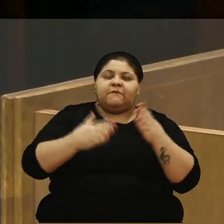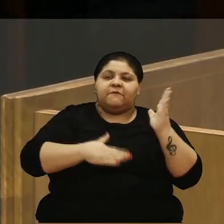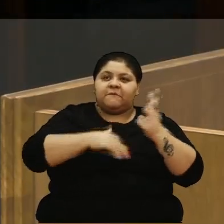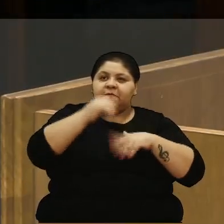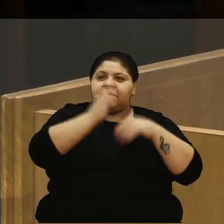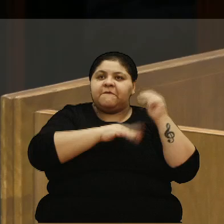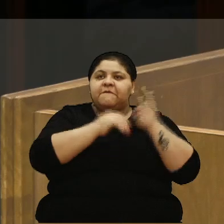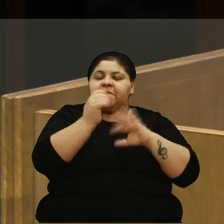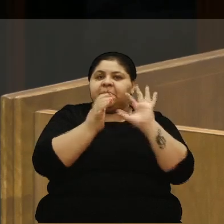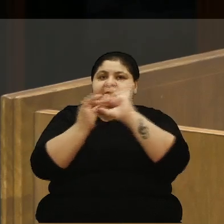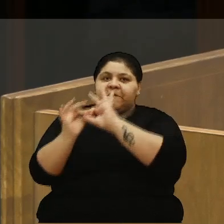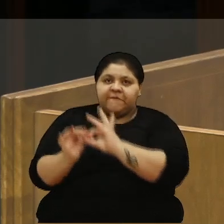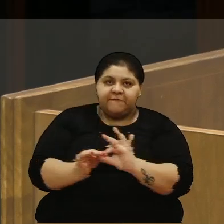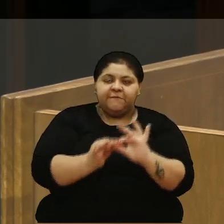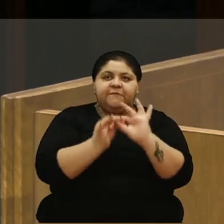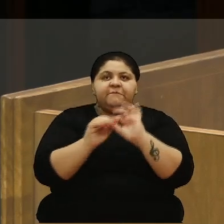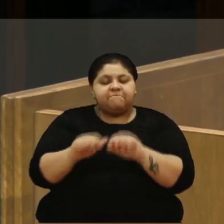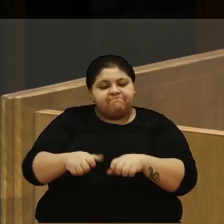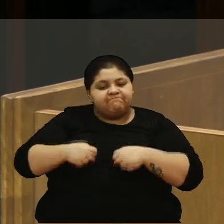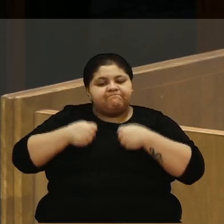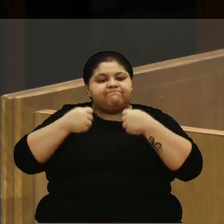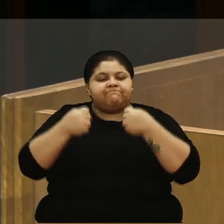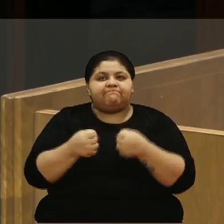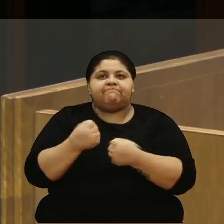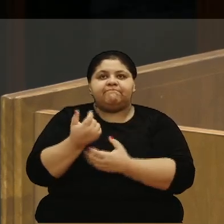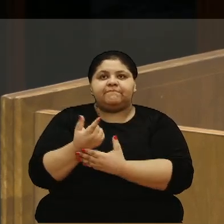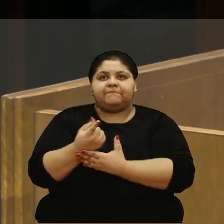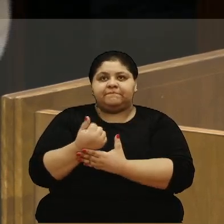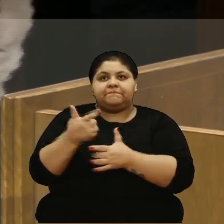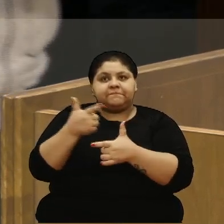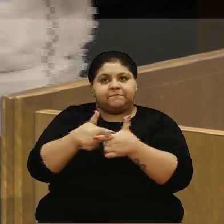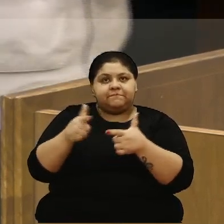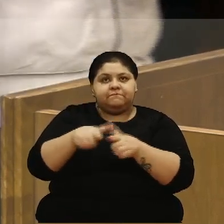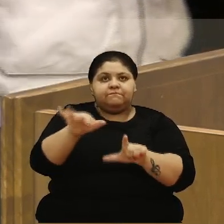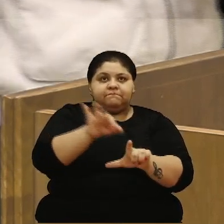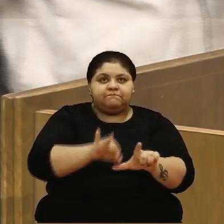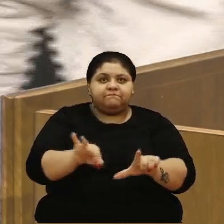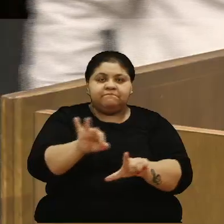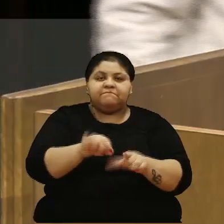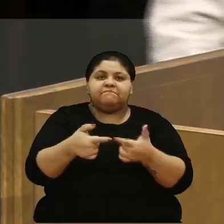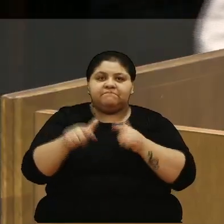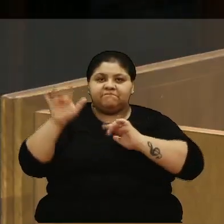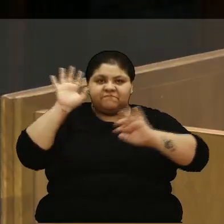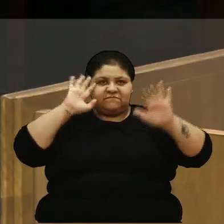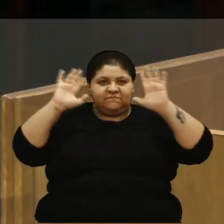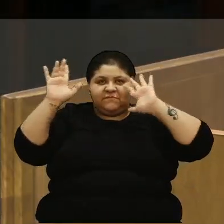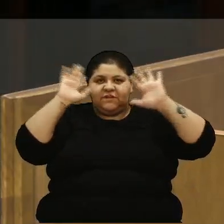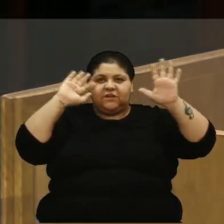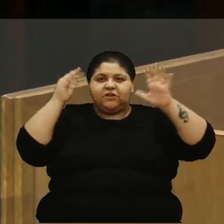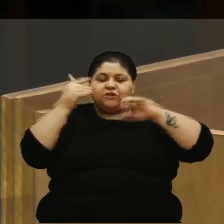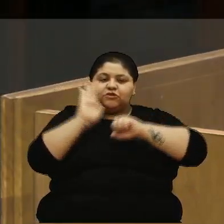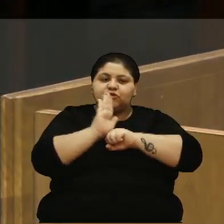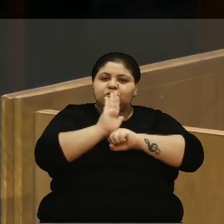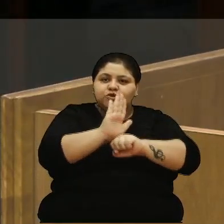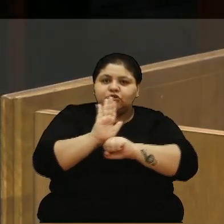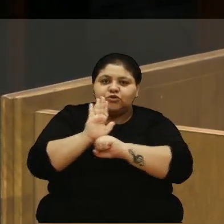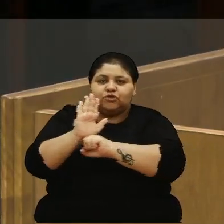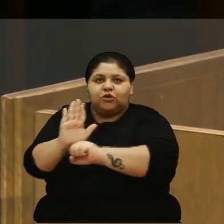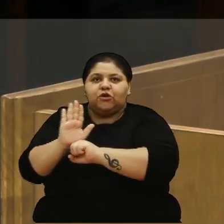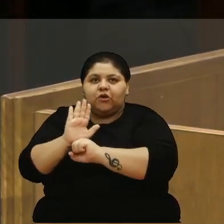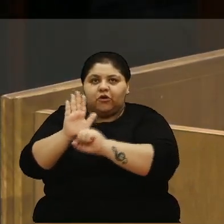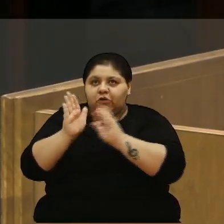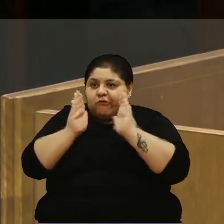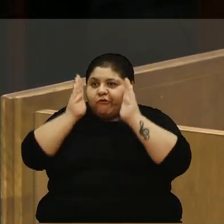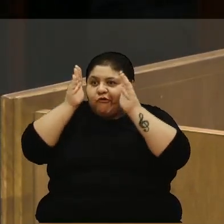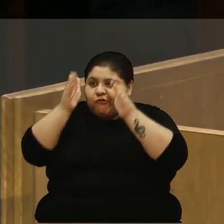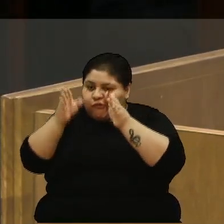união. Enfrentamos desafios financeiros e logísticos, mas o sonho nos guiou e a persistência nos levou até